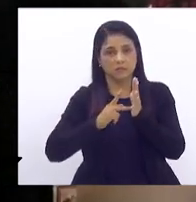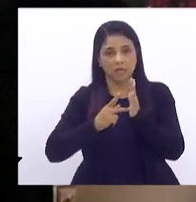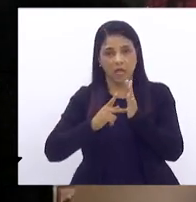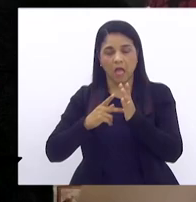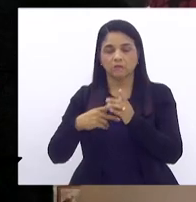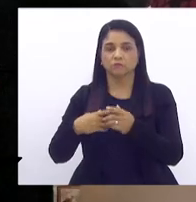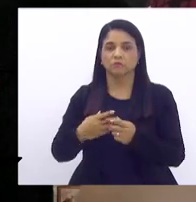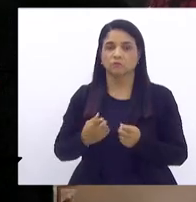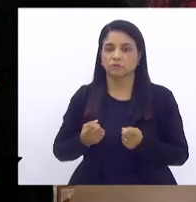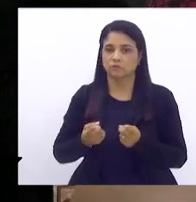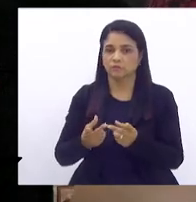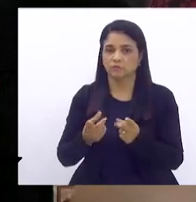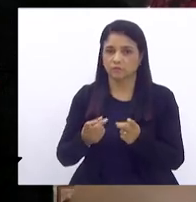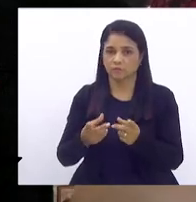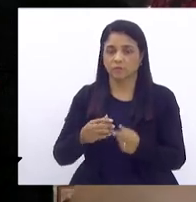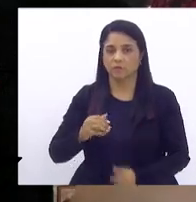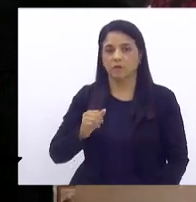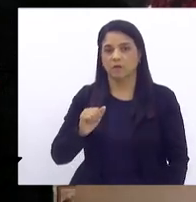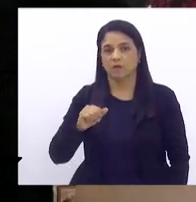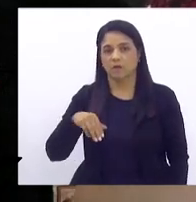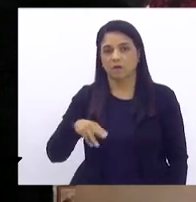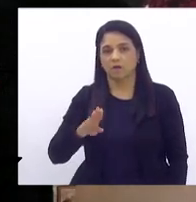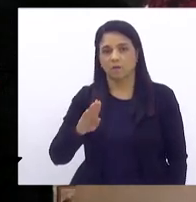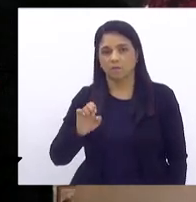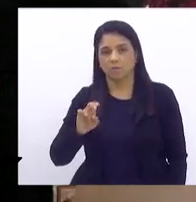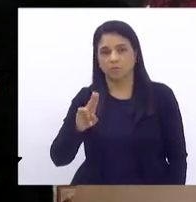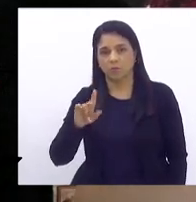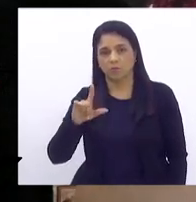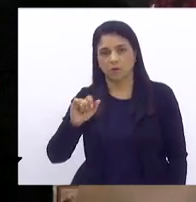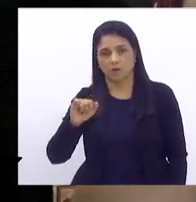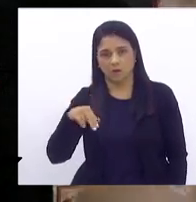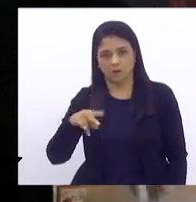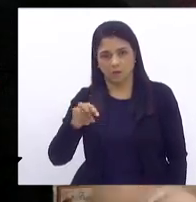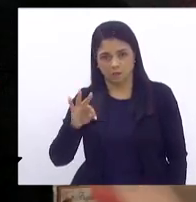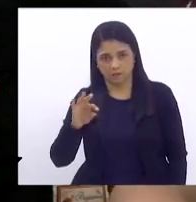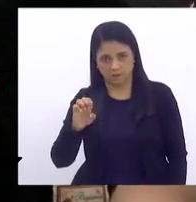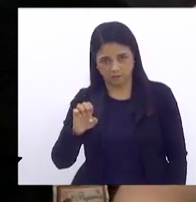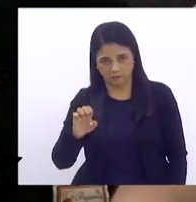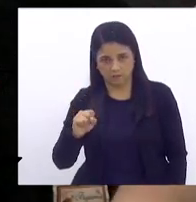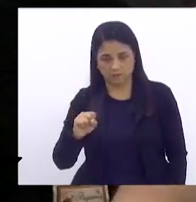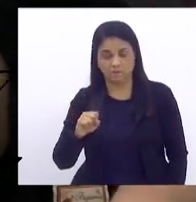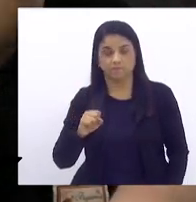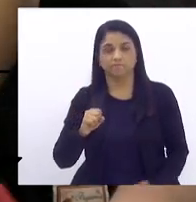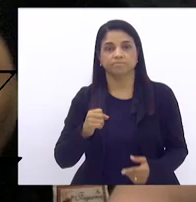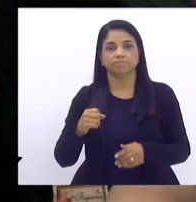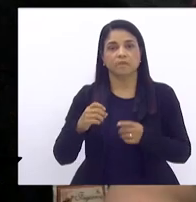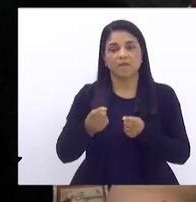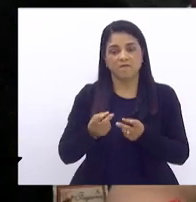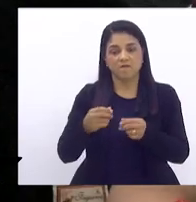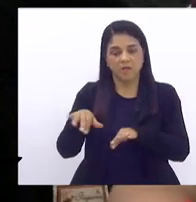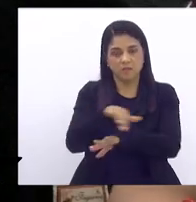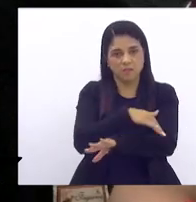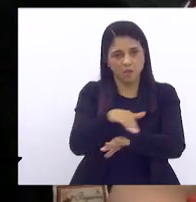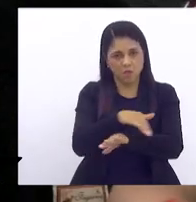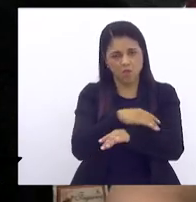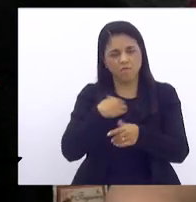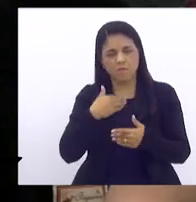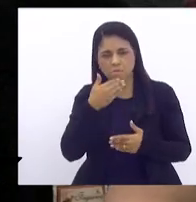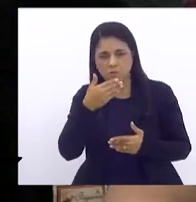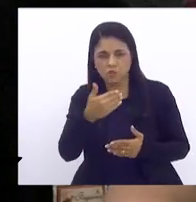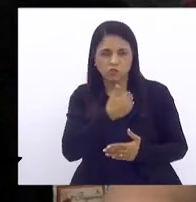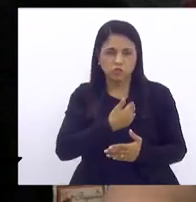da capital quanto o Sindicato Estadual dos Ambulantes, vem fazendo interlocuções junto ao governo, às